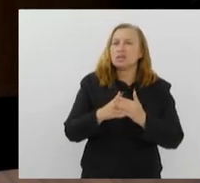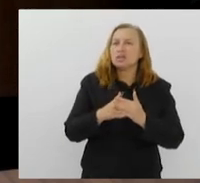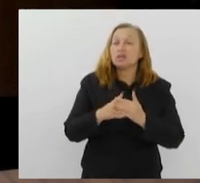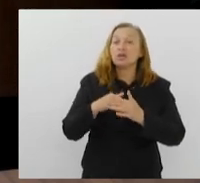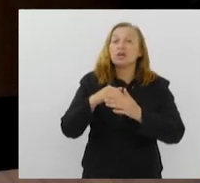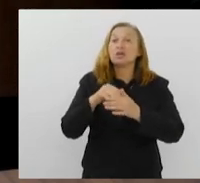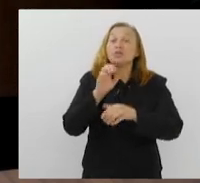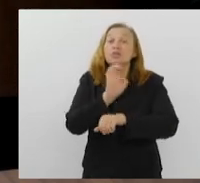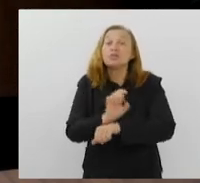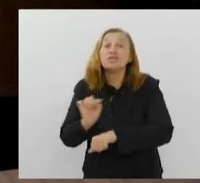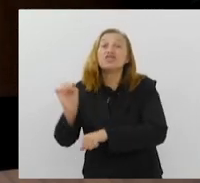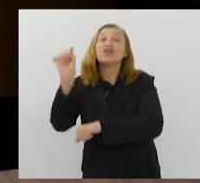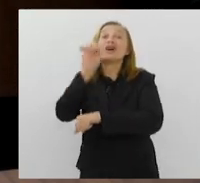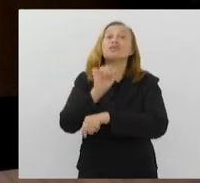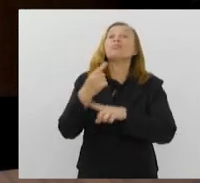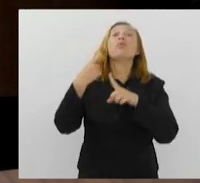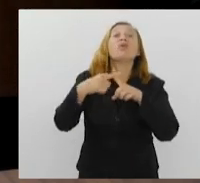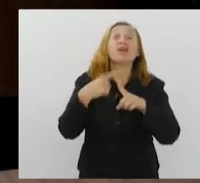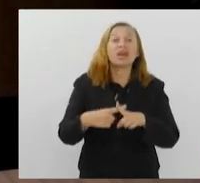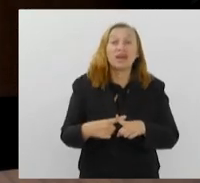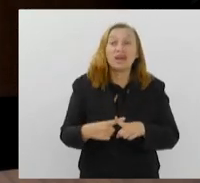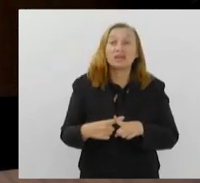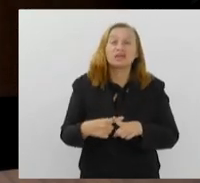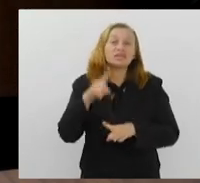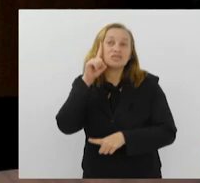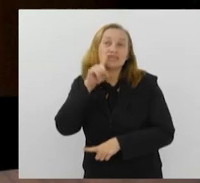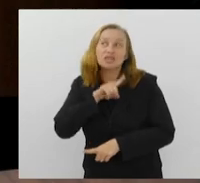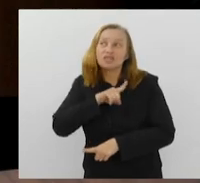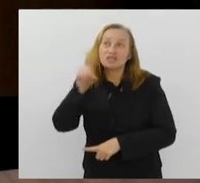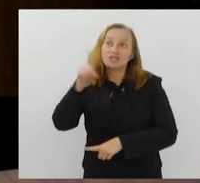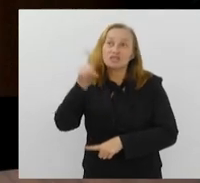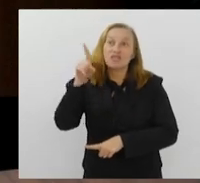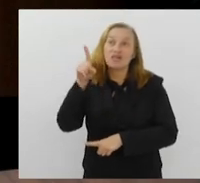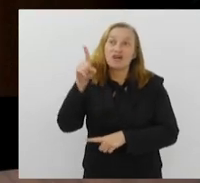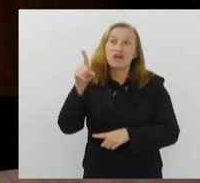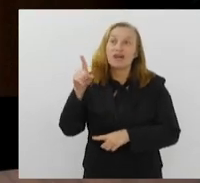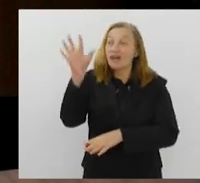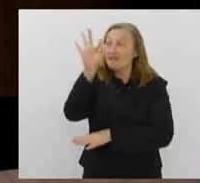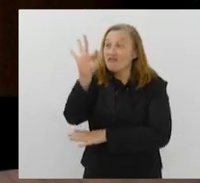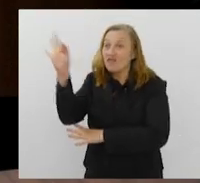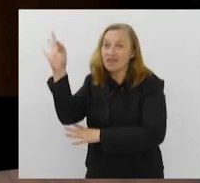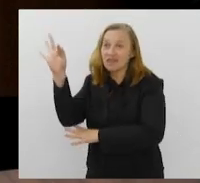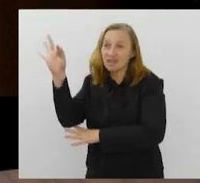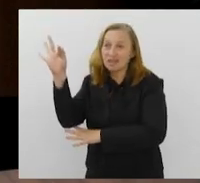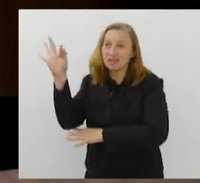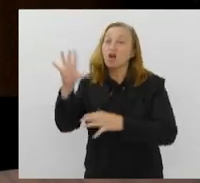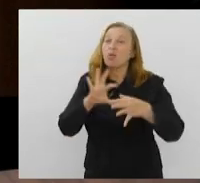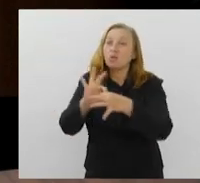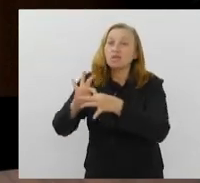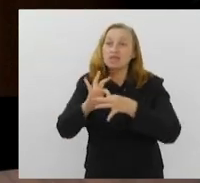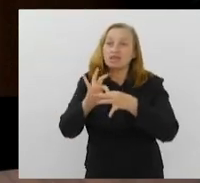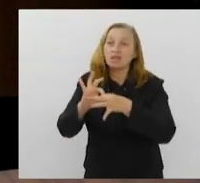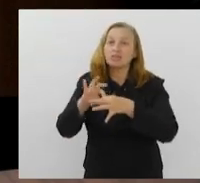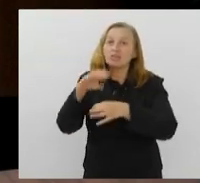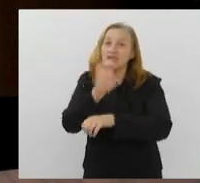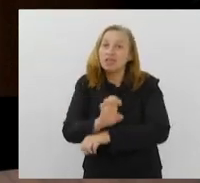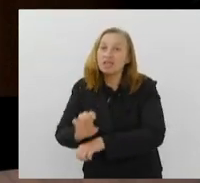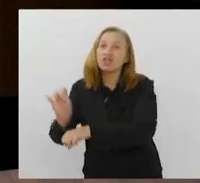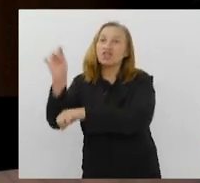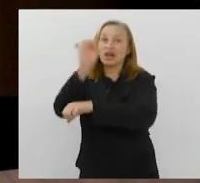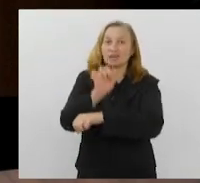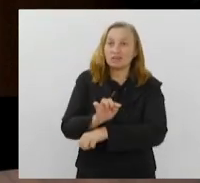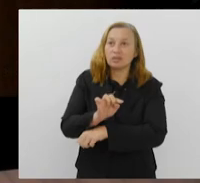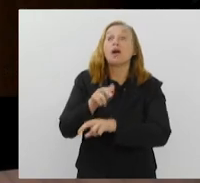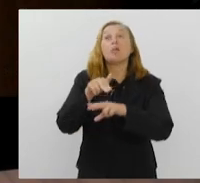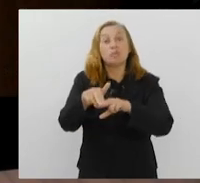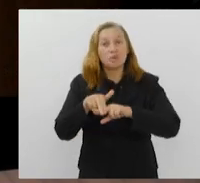federação. Porque os Estados Unidos é uma federação, união de estados. E por